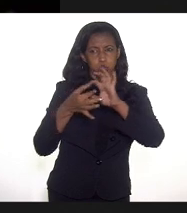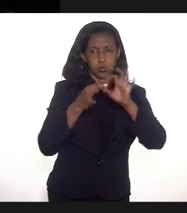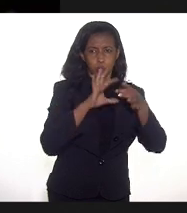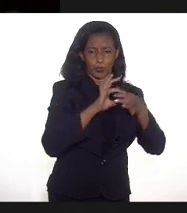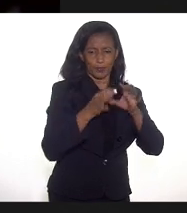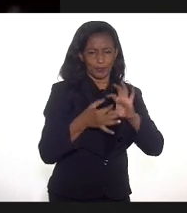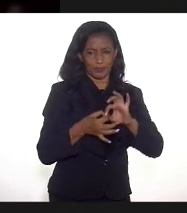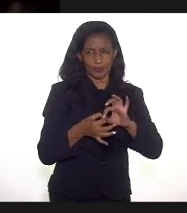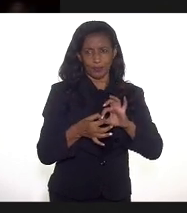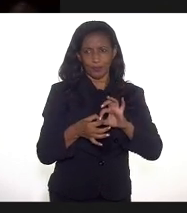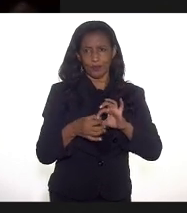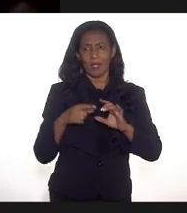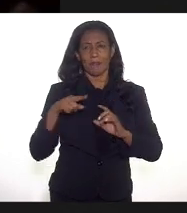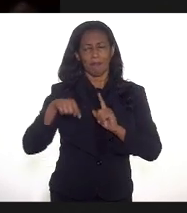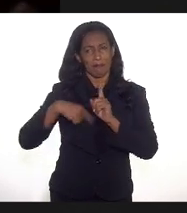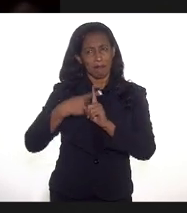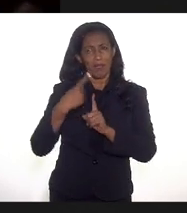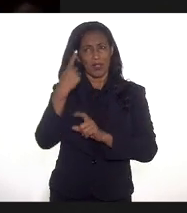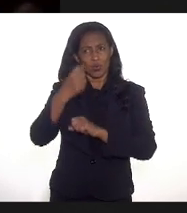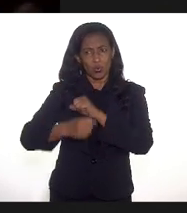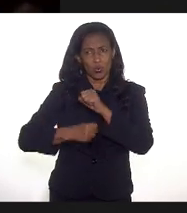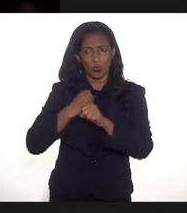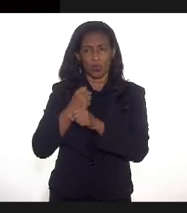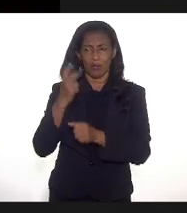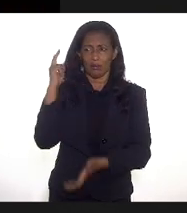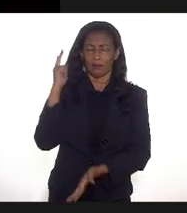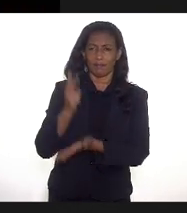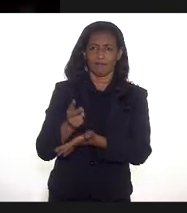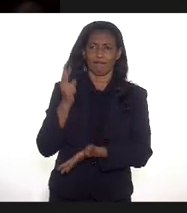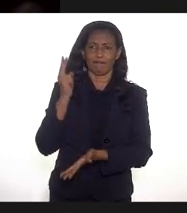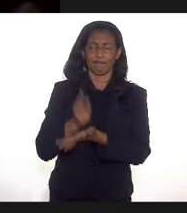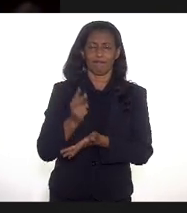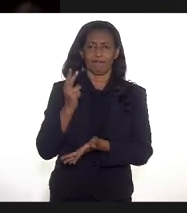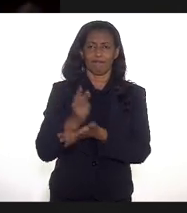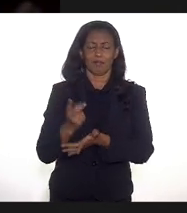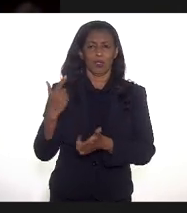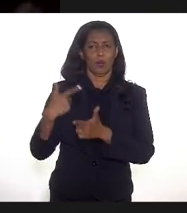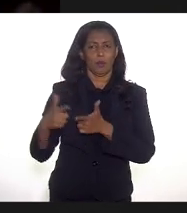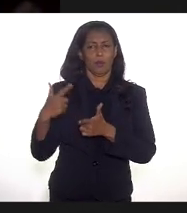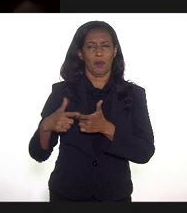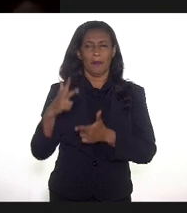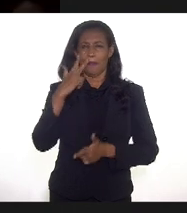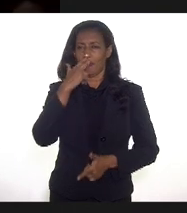Mais de um ano nessa situação, então acaba ficando mais complicado.